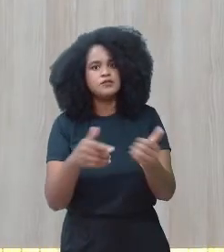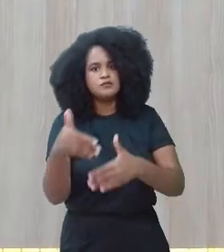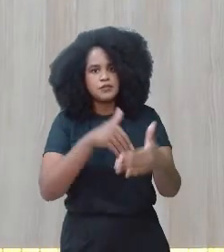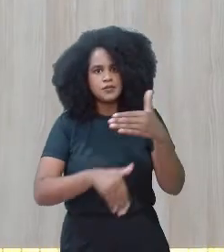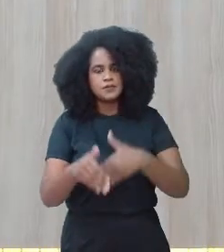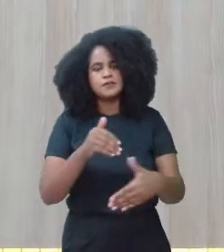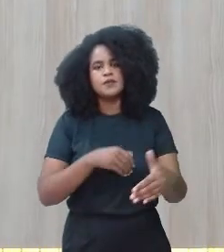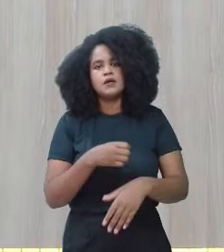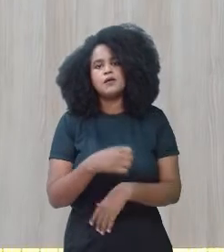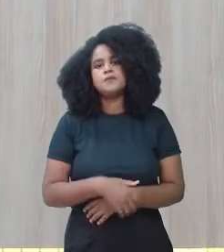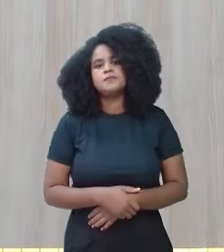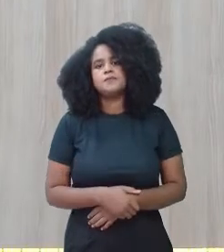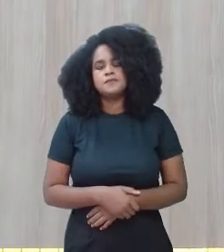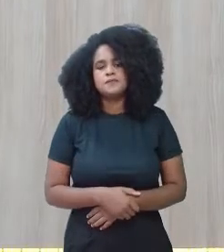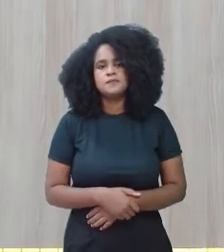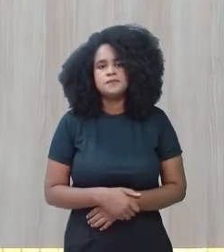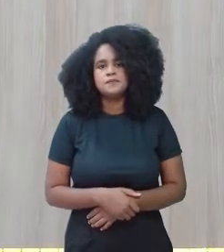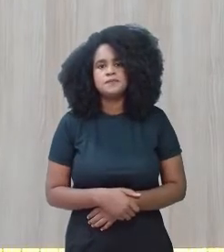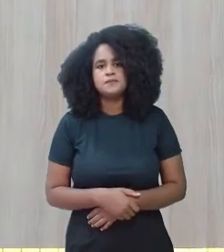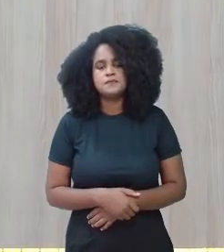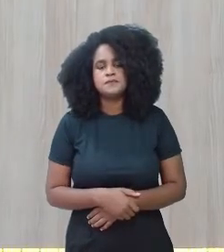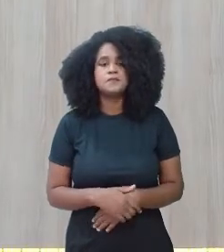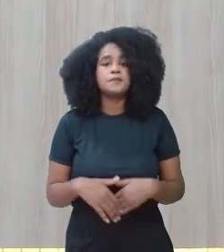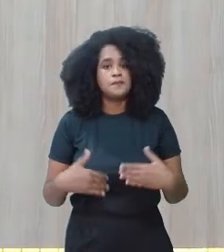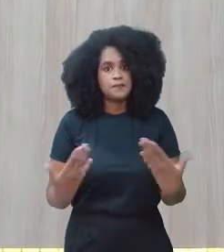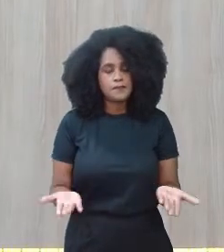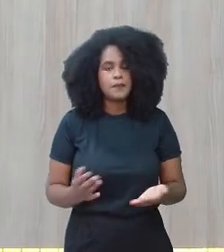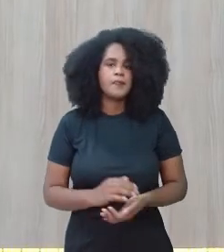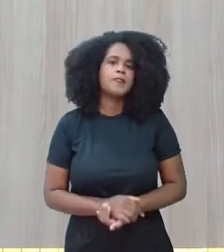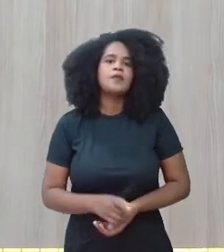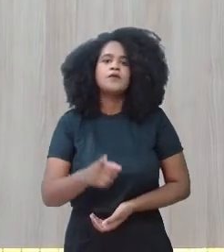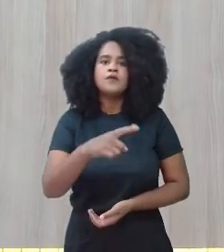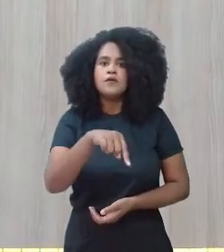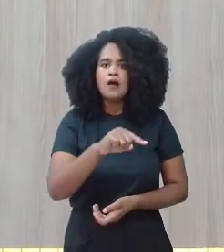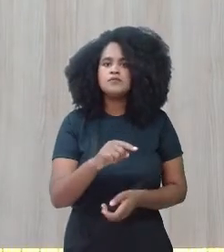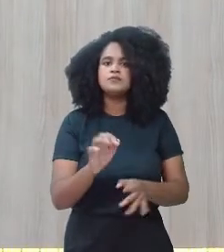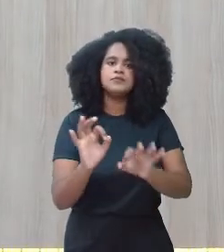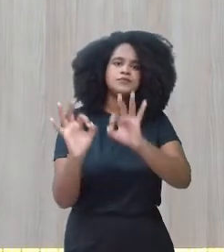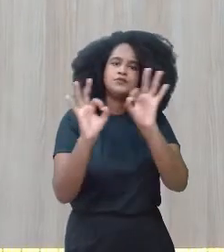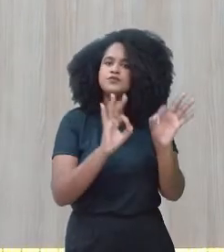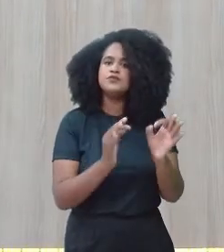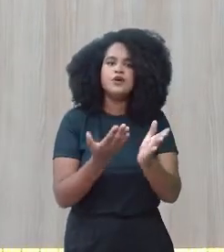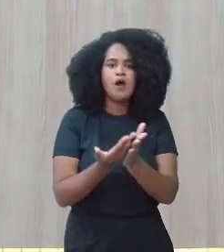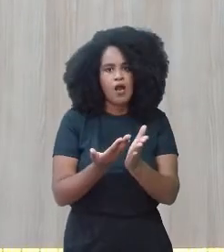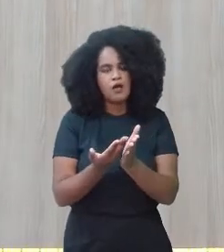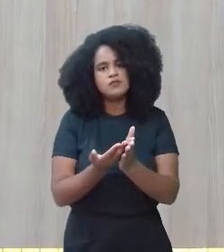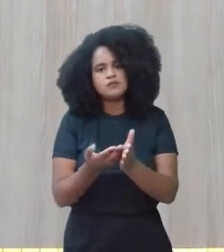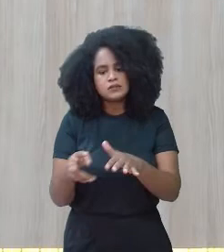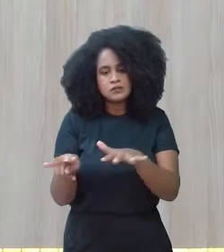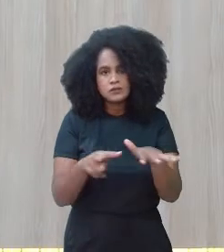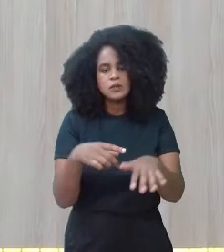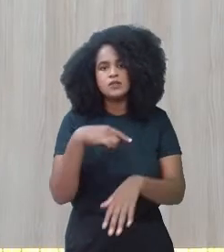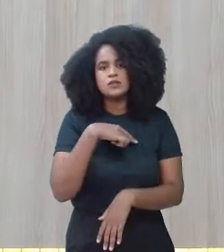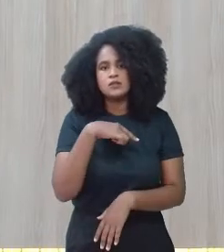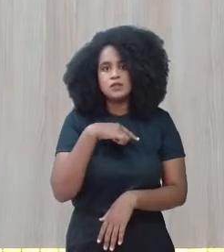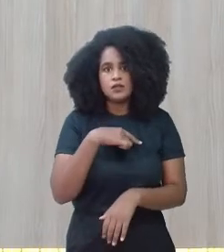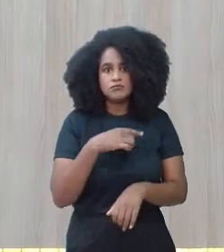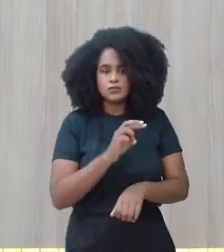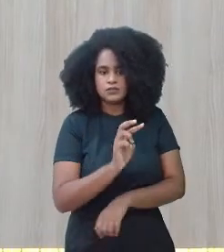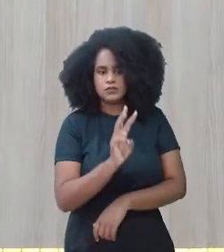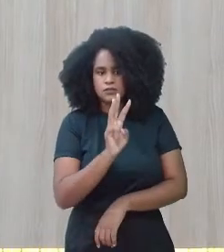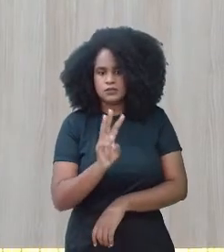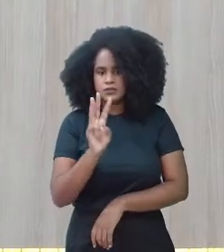vai interagindo durante a aula, tá bom? Bom, para você acompanhar as aulas dessa semana, lá no site da Unirec vai ter